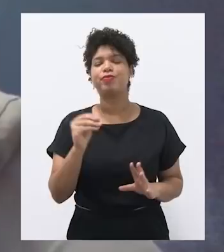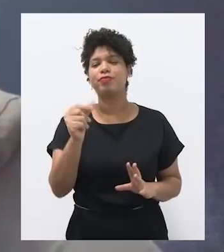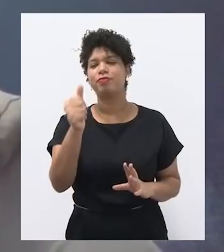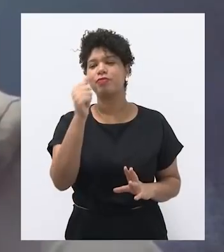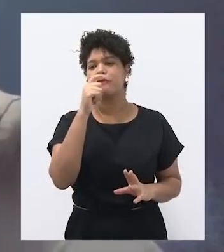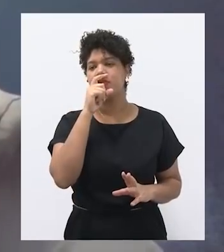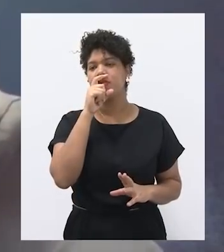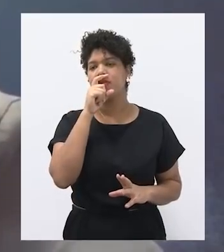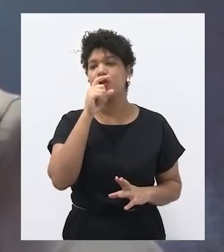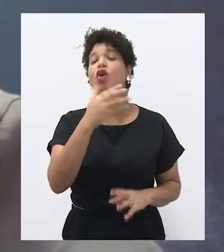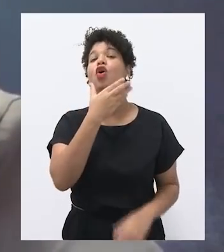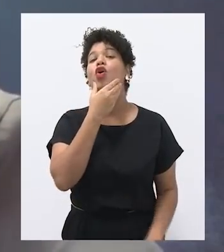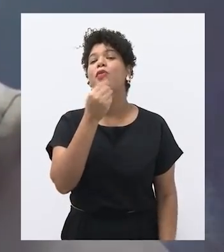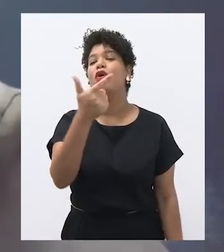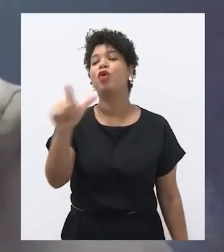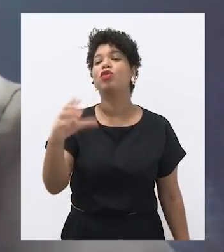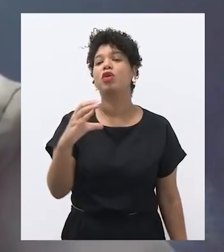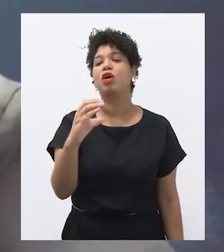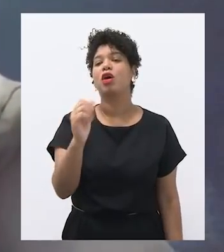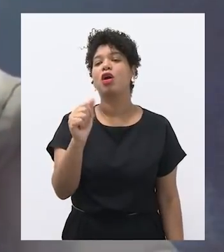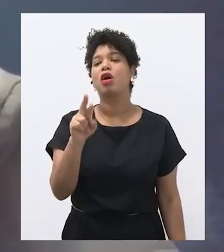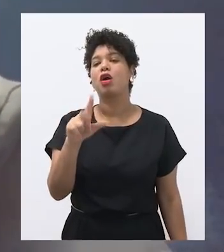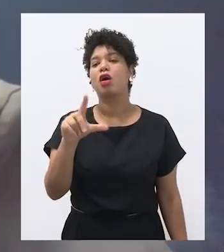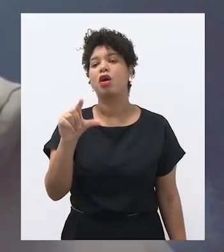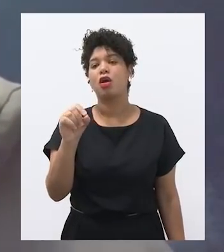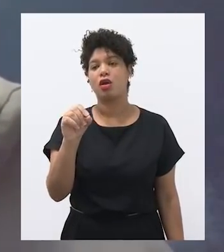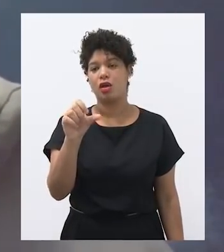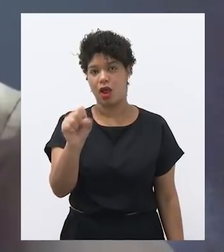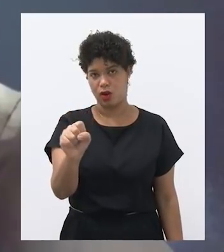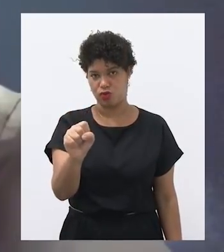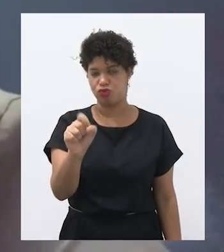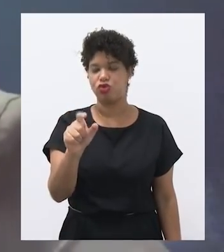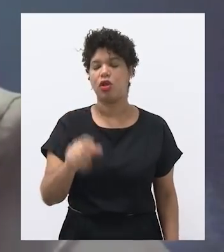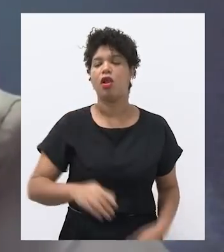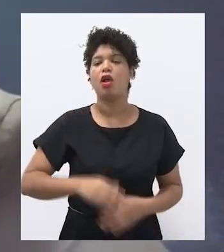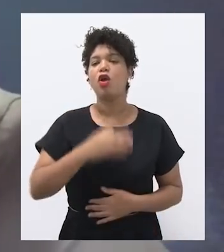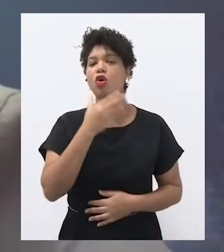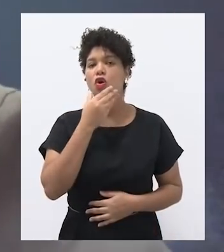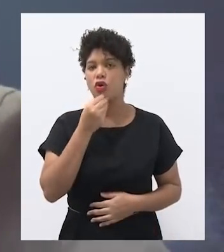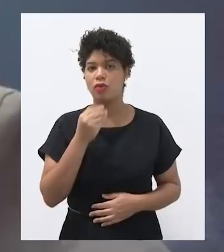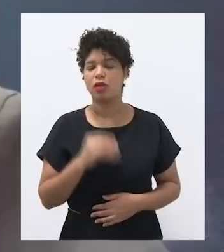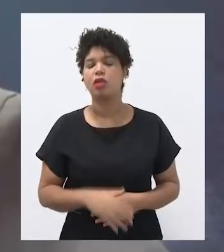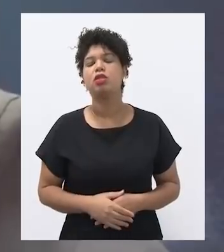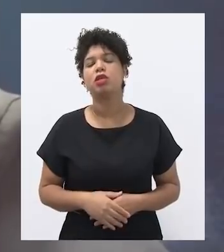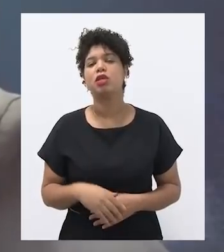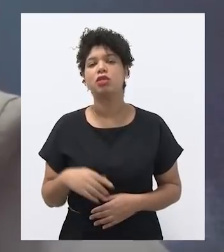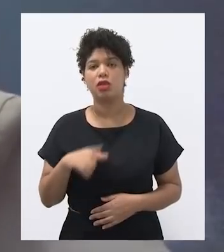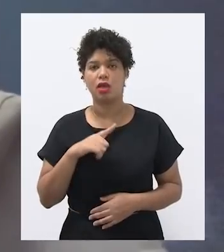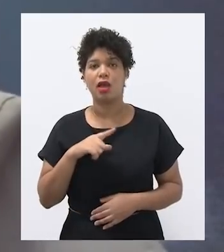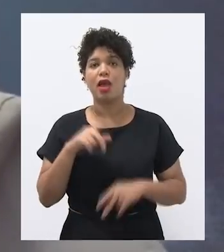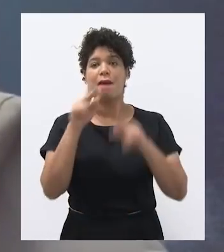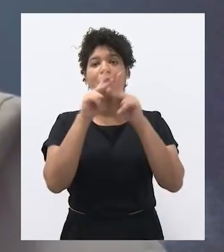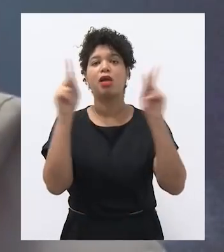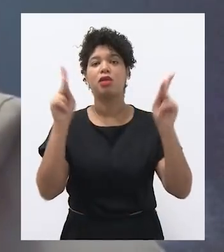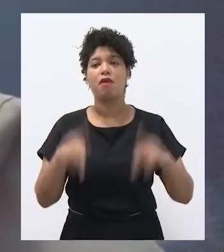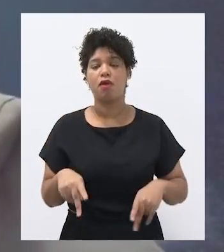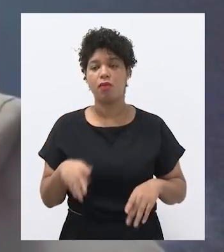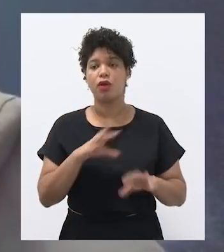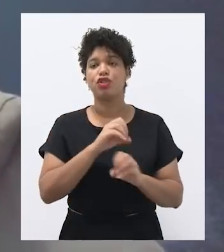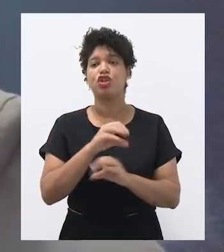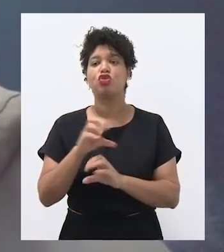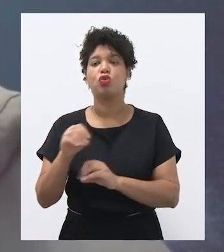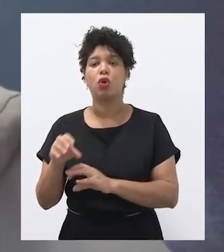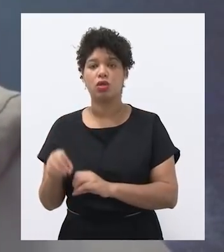o meu xará Carlos, esqueci o sobrenome dele, da Udacity. A Udacity é uma plataforma de educação que eles chamam